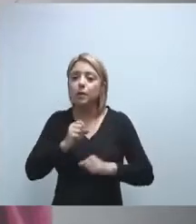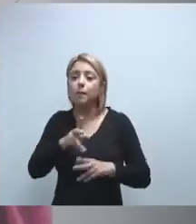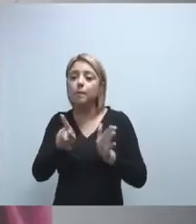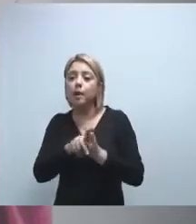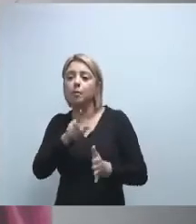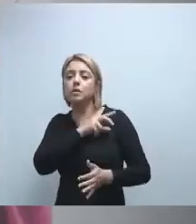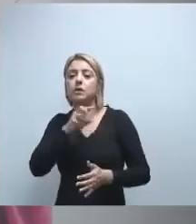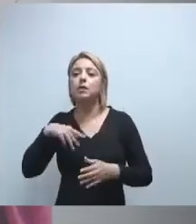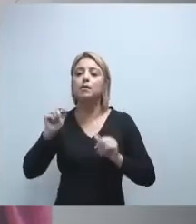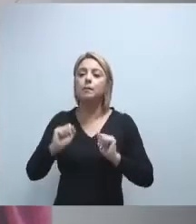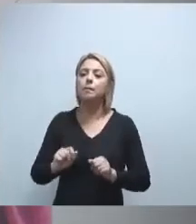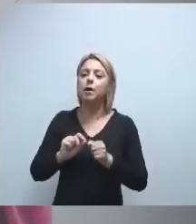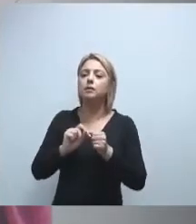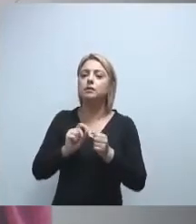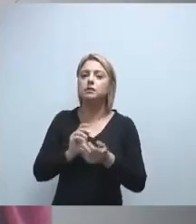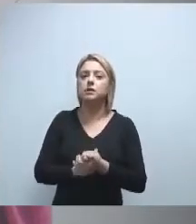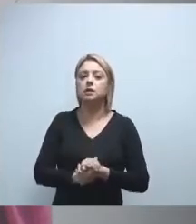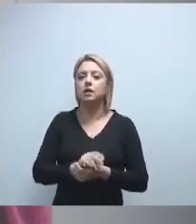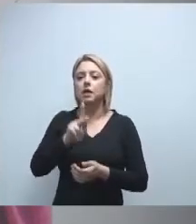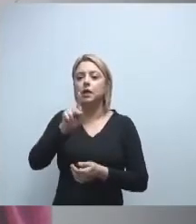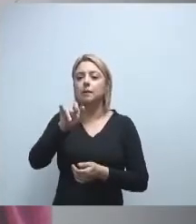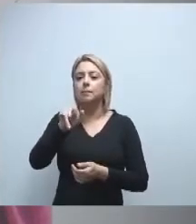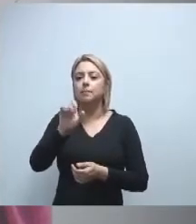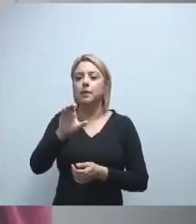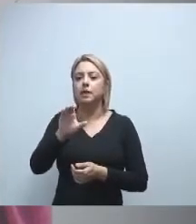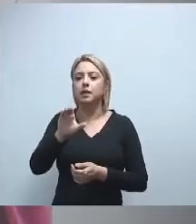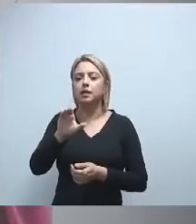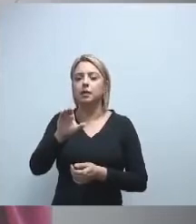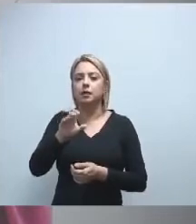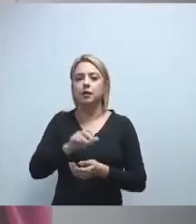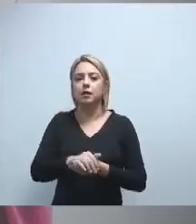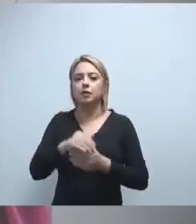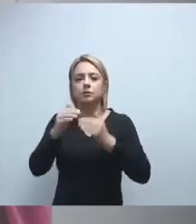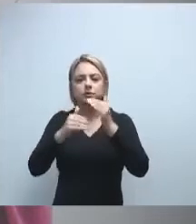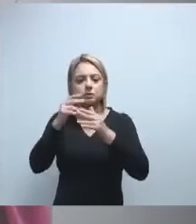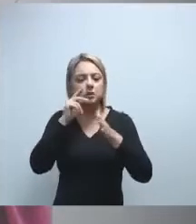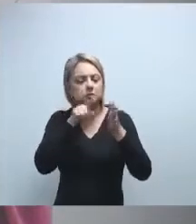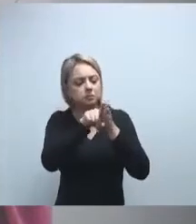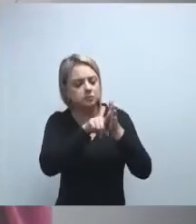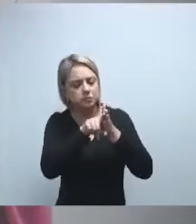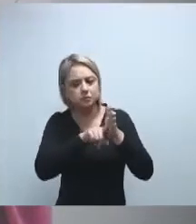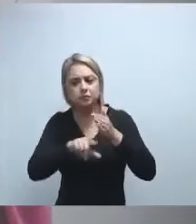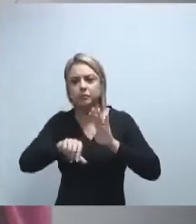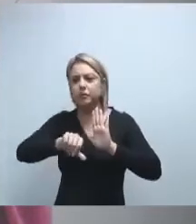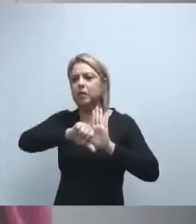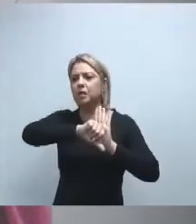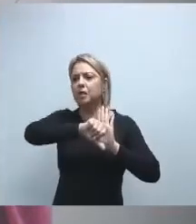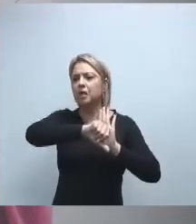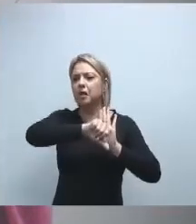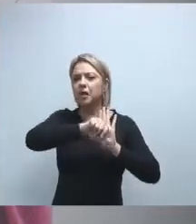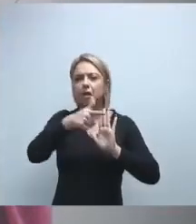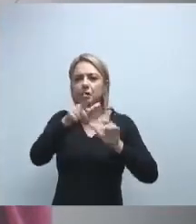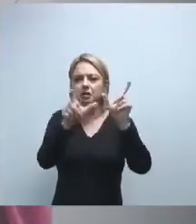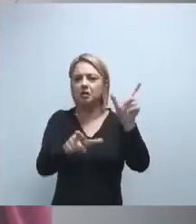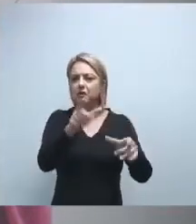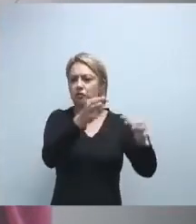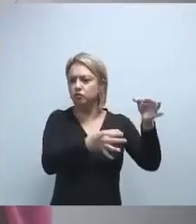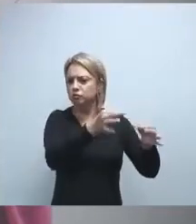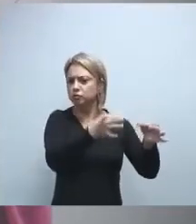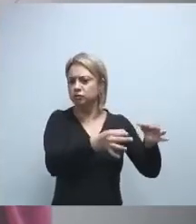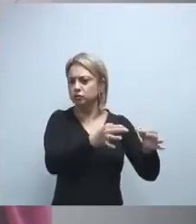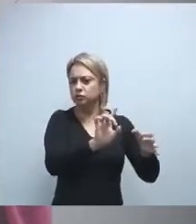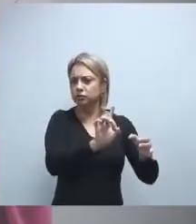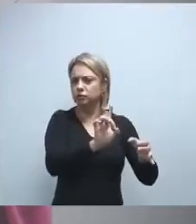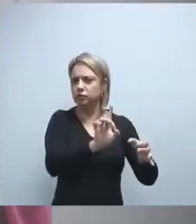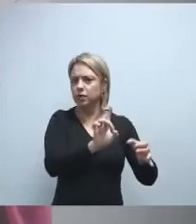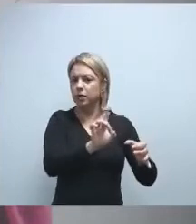por exemplo o pic procedimento investigatório criminal não tem forma nem figura de juízo